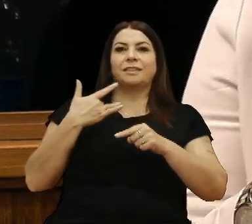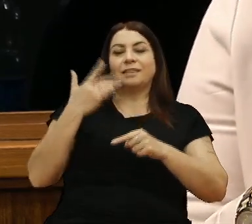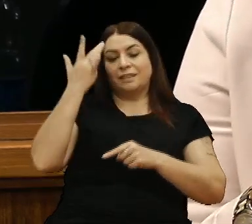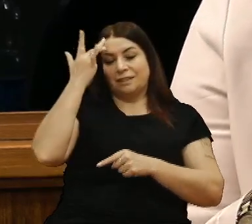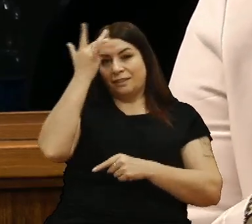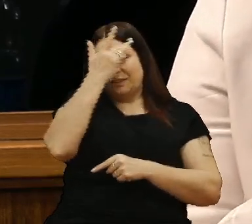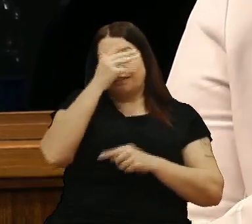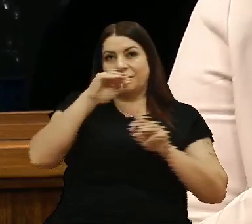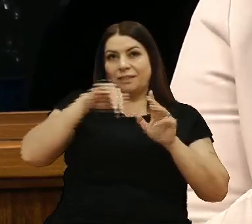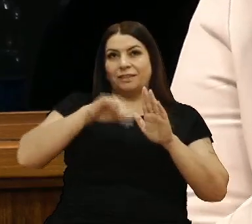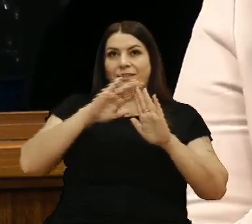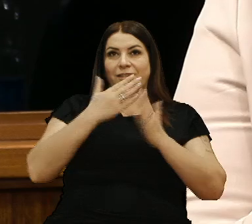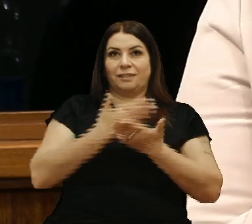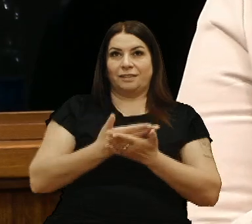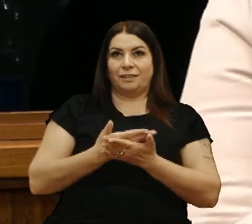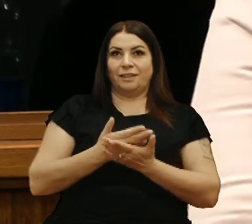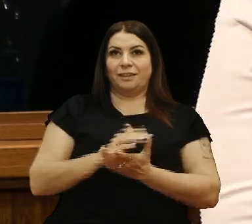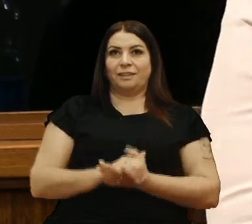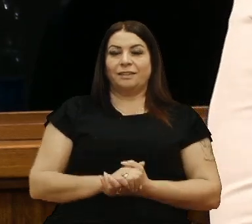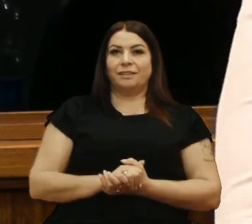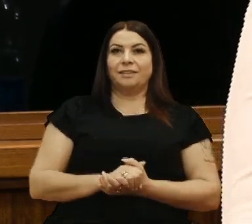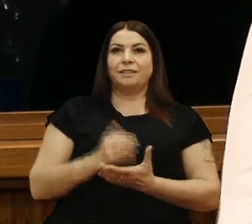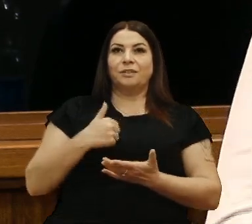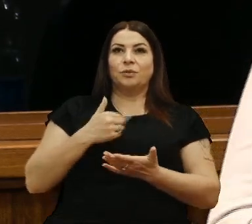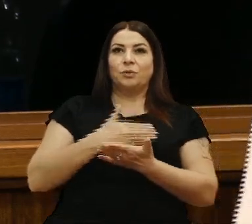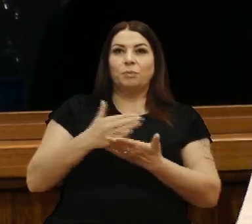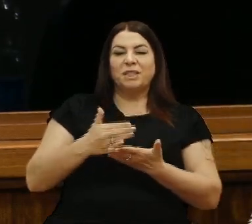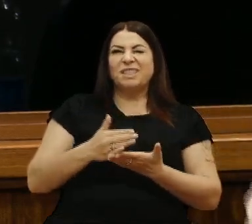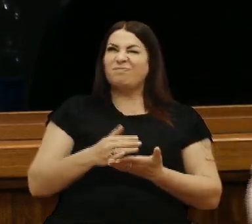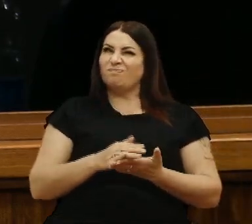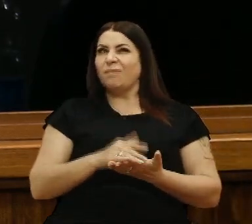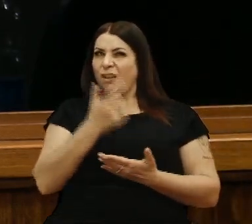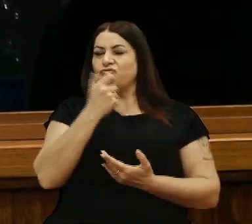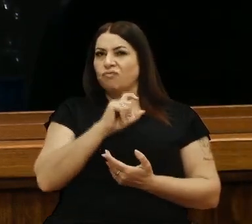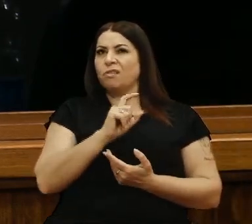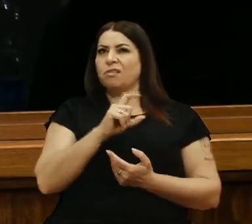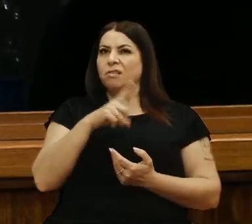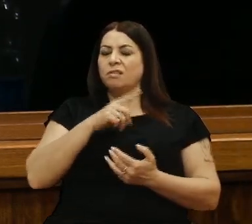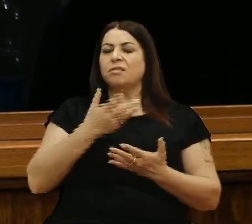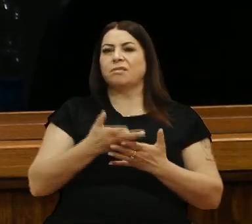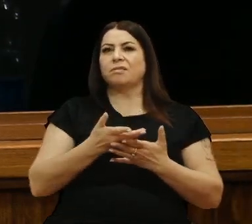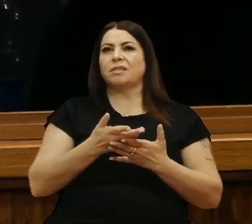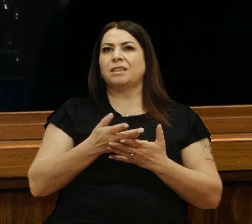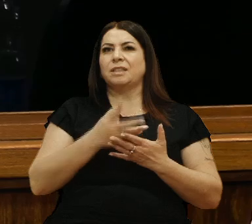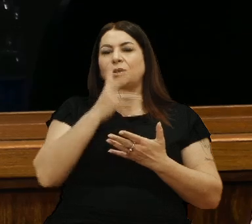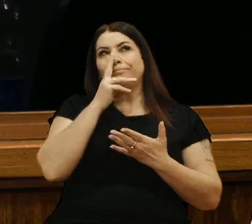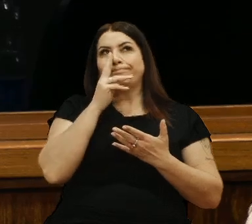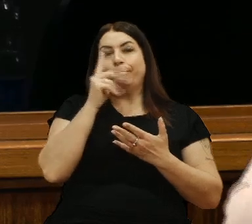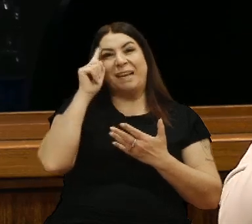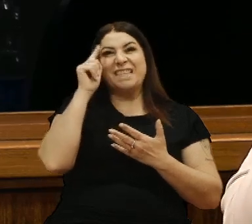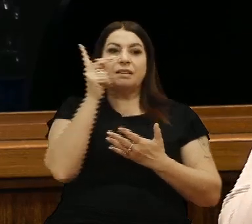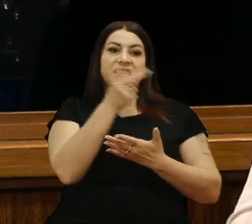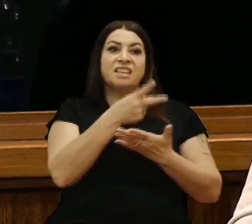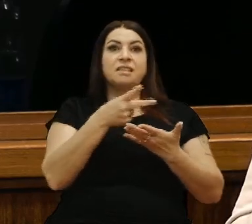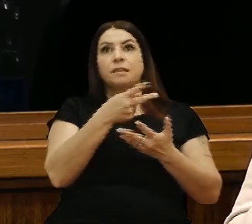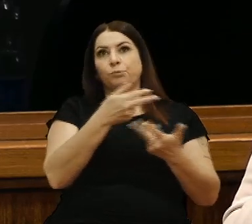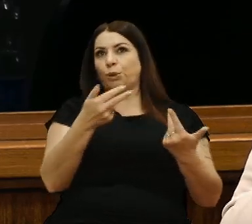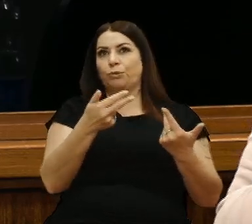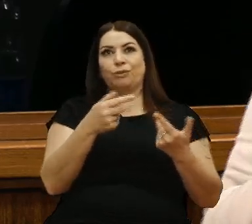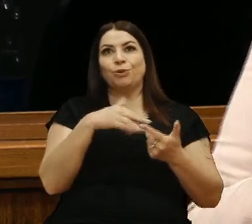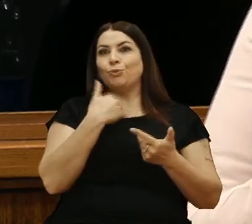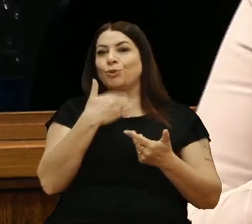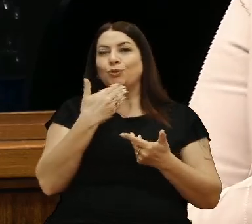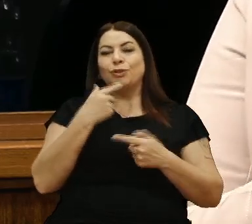nas escolas. Mas eu estou começando a achar que a gente tem que desenhar algumas coisas, porque não